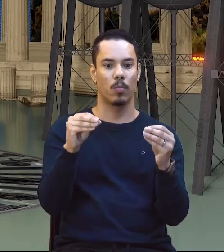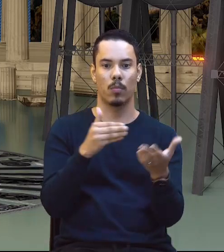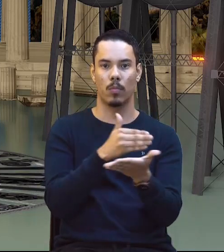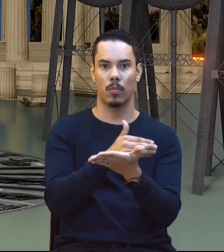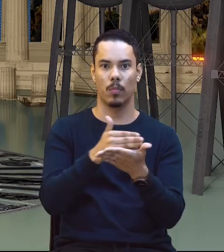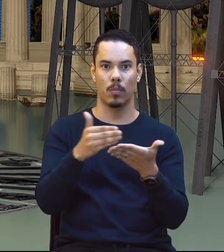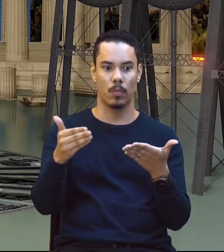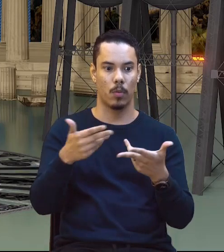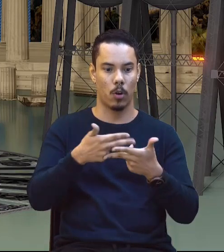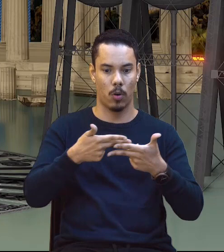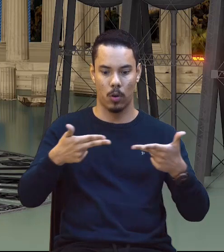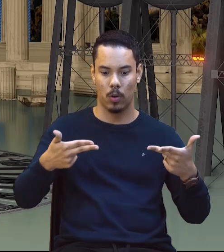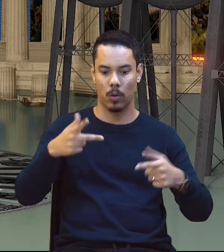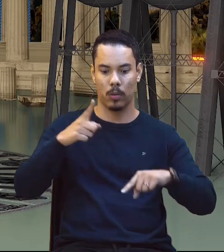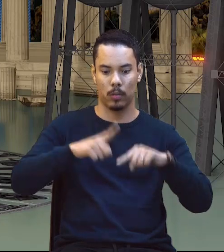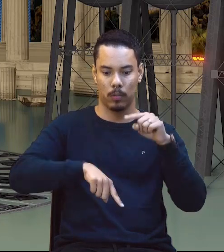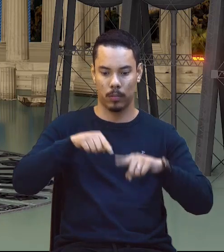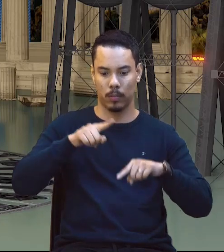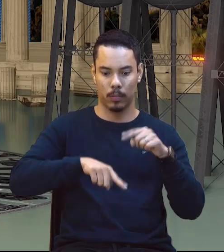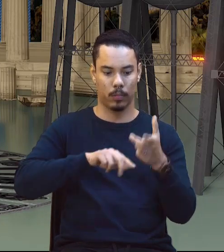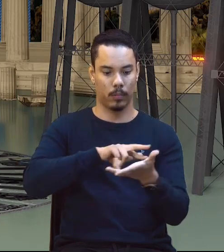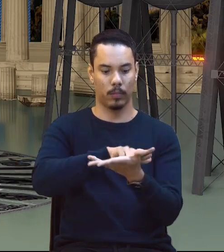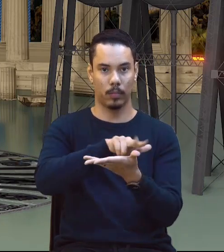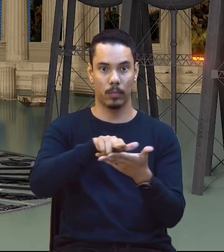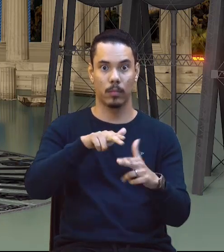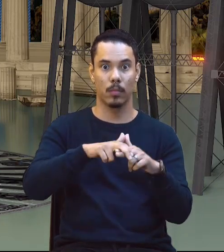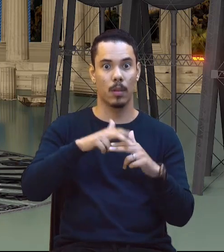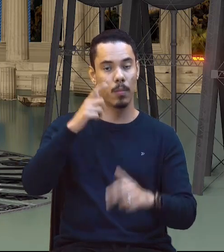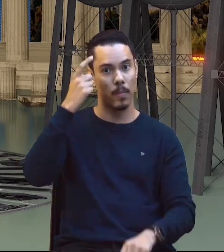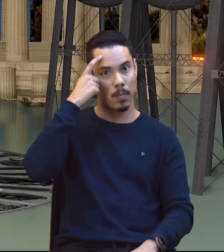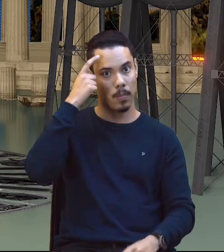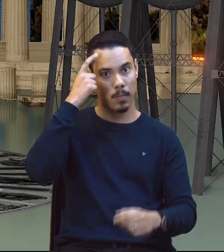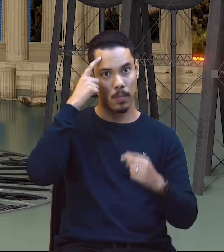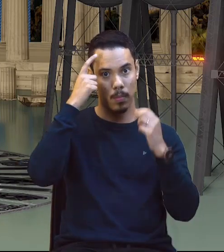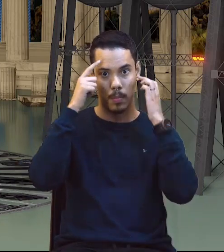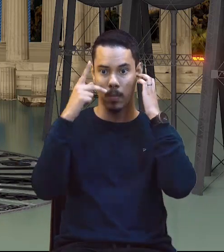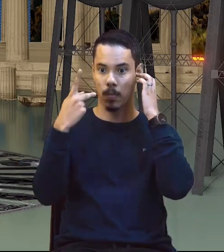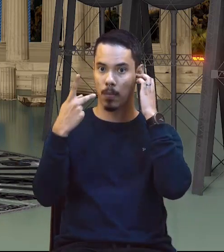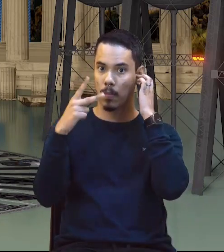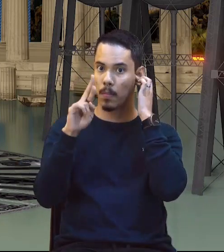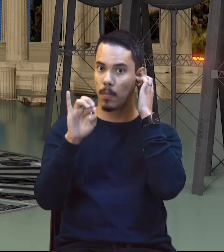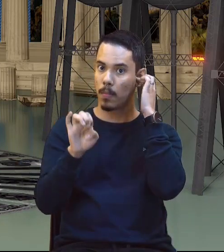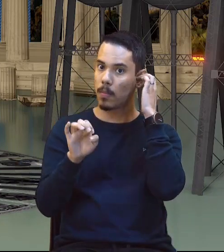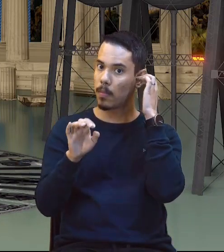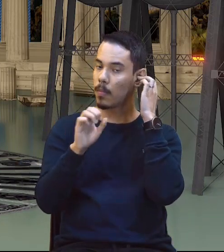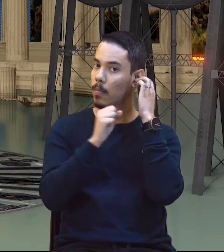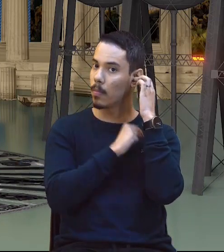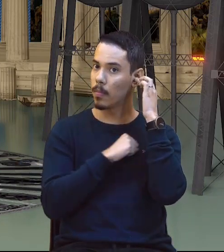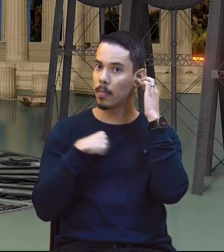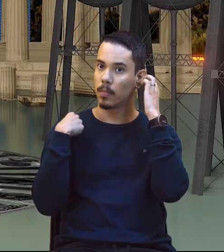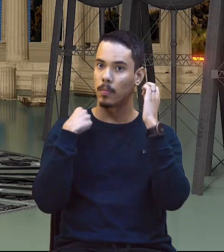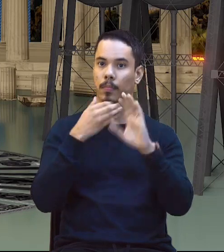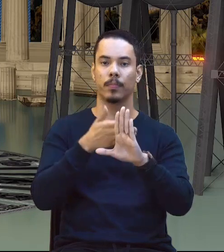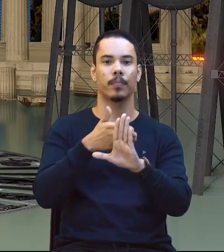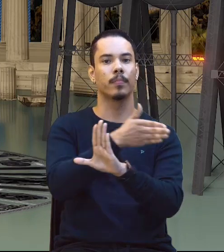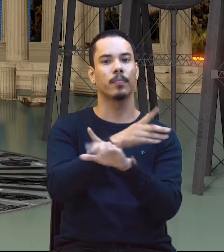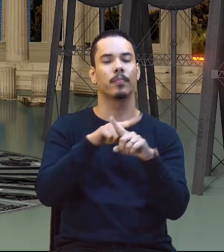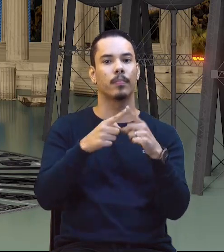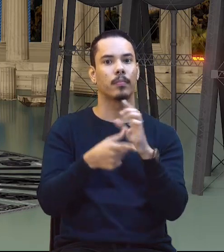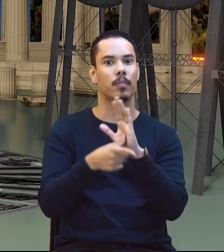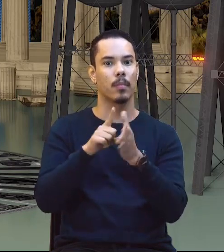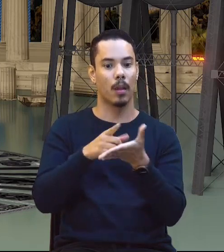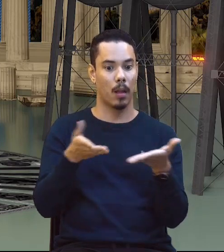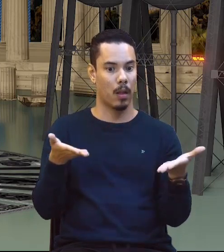coisa, de um elemento. Então, esse era o pensamento dos pré-socráticos. Agora não. A gente analisando ali o